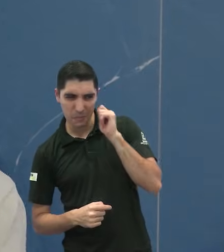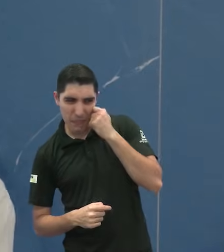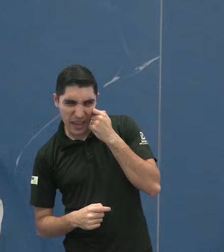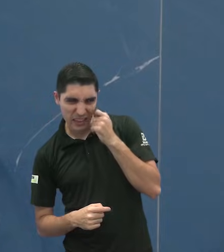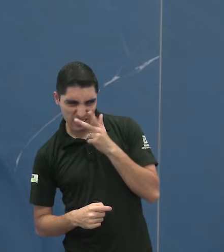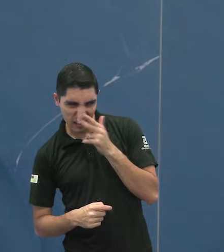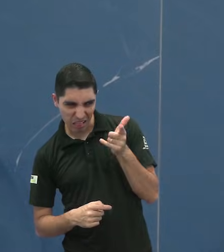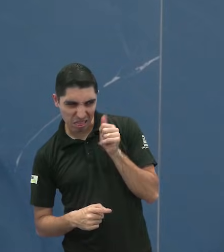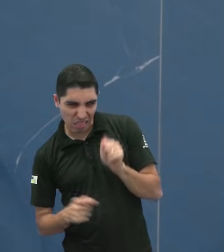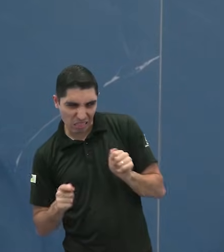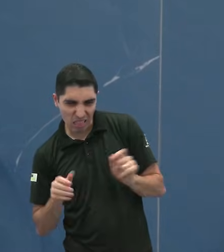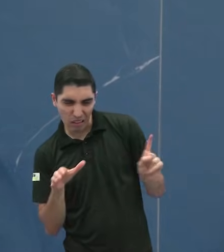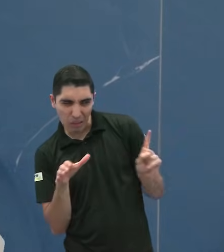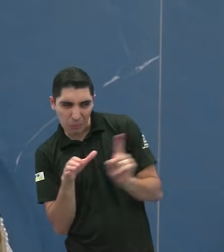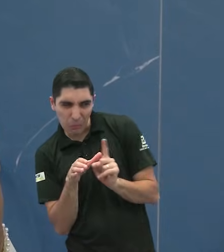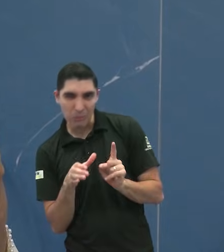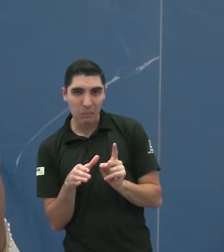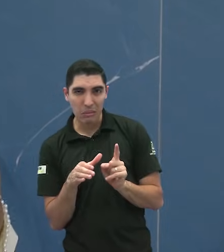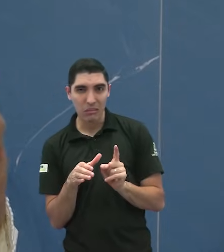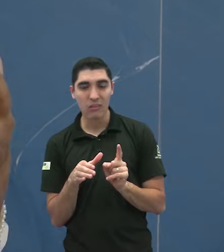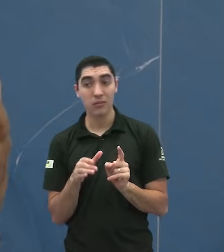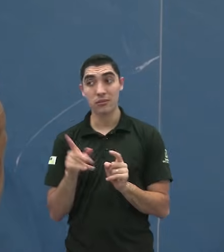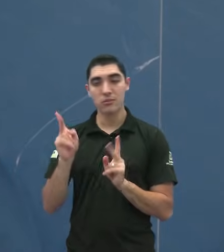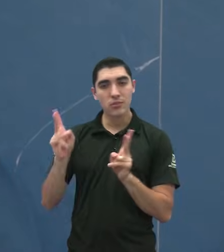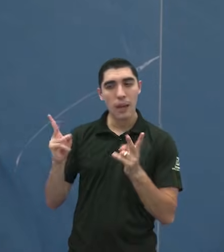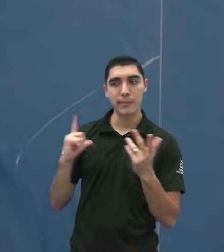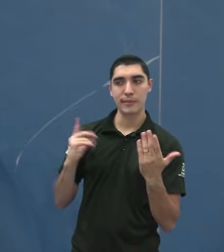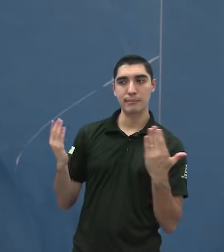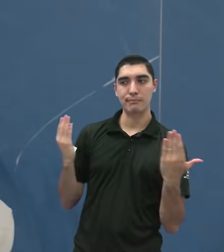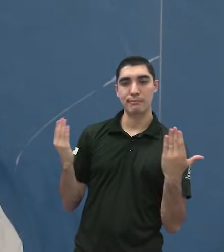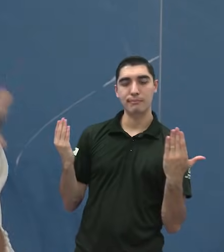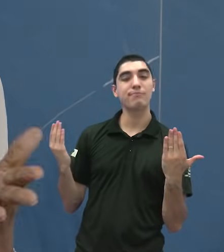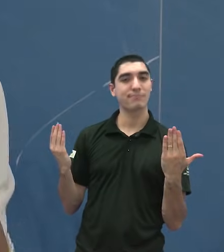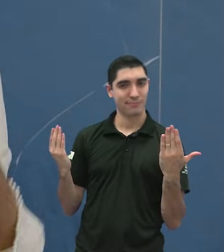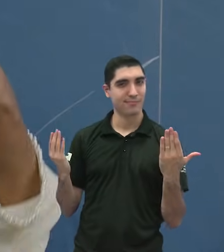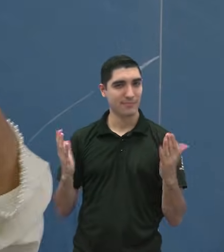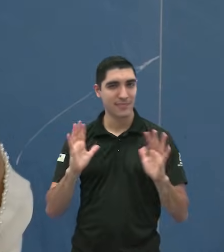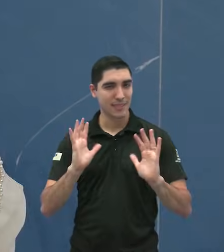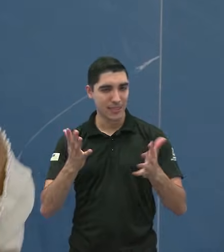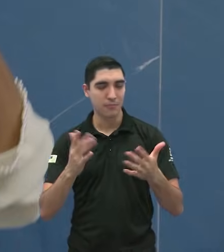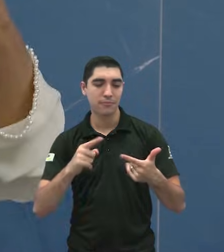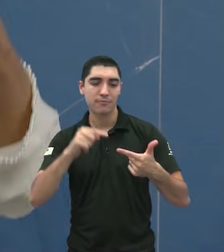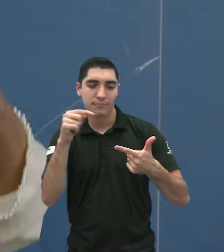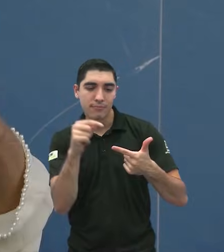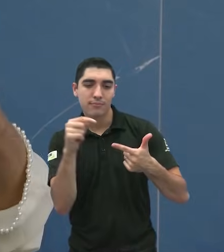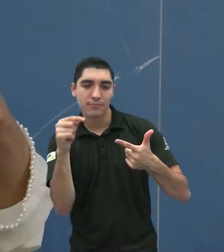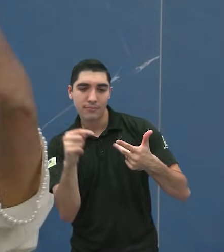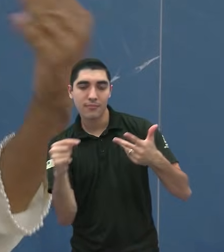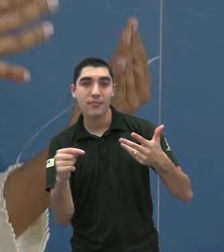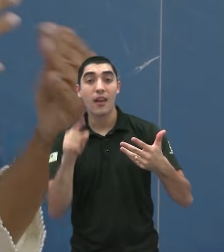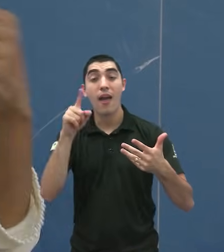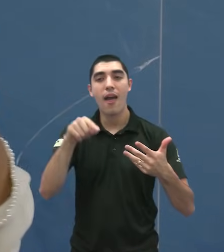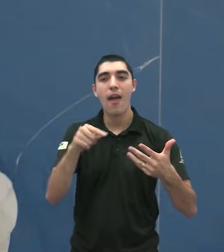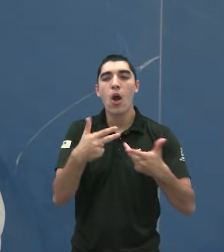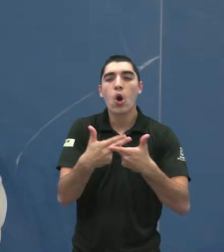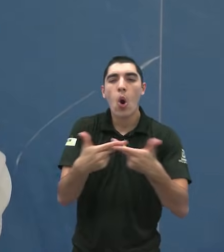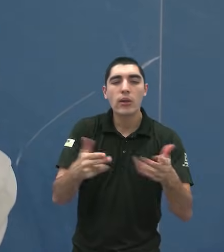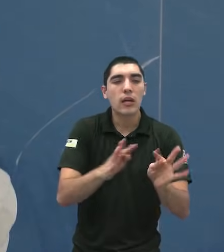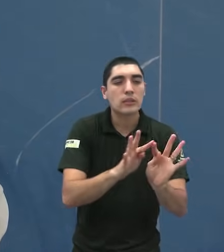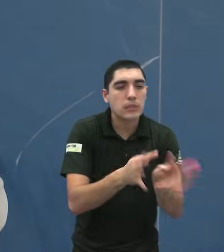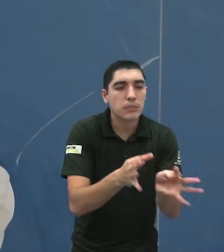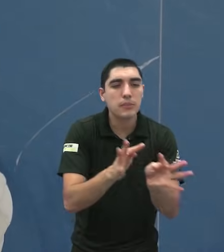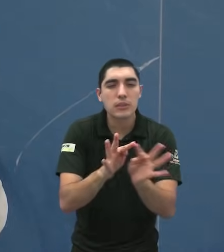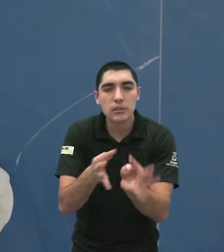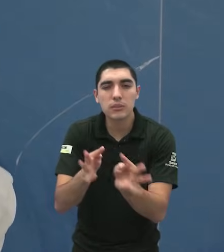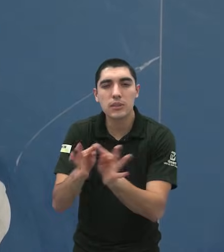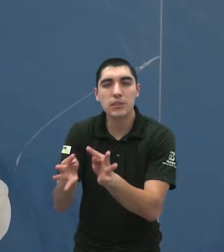ela consegue fazer o grupo e dar conta da física, né? Então, são essas